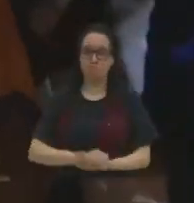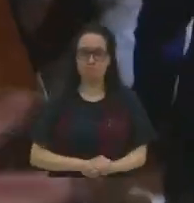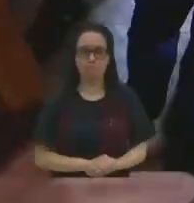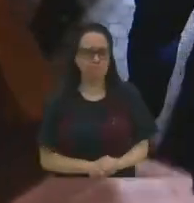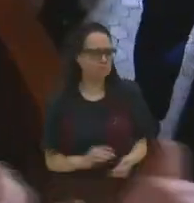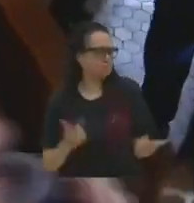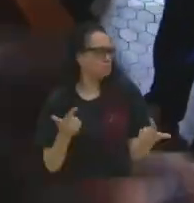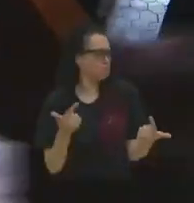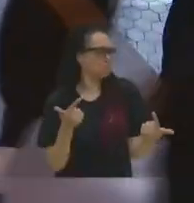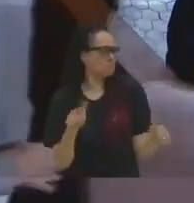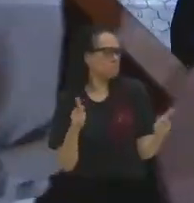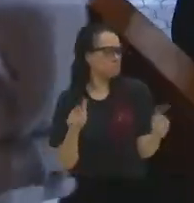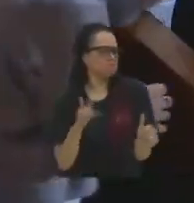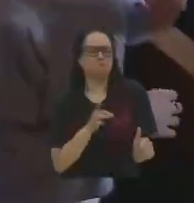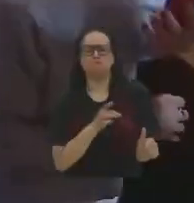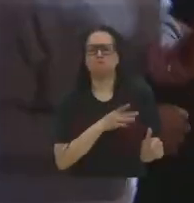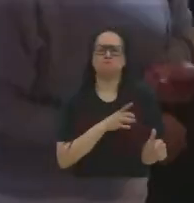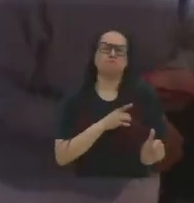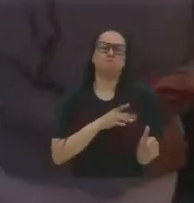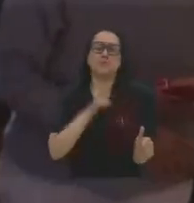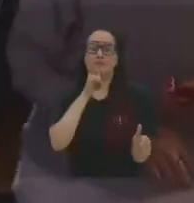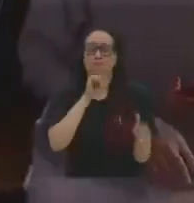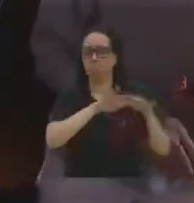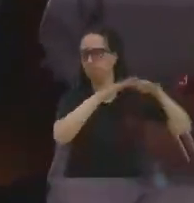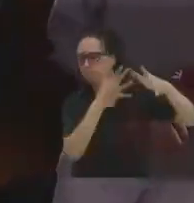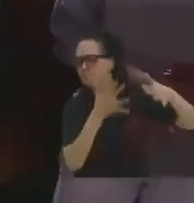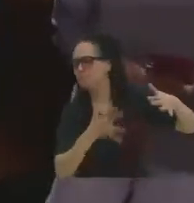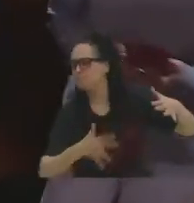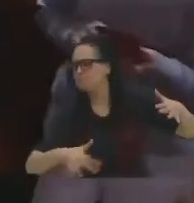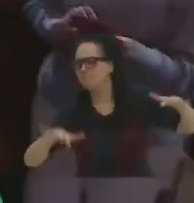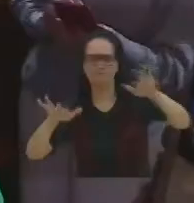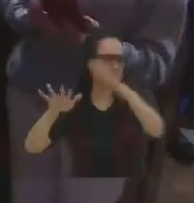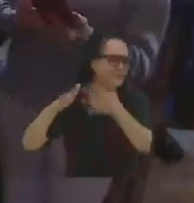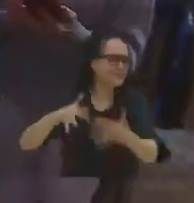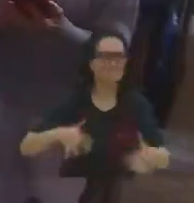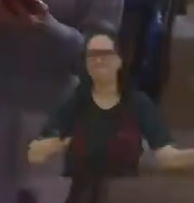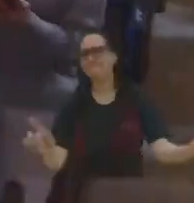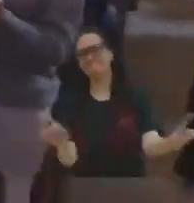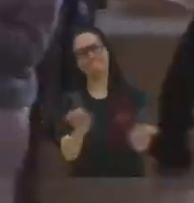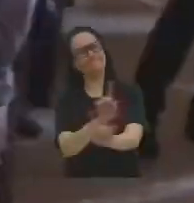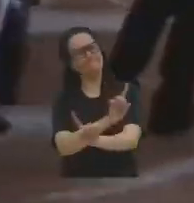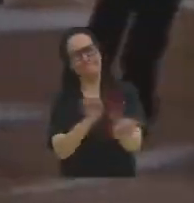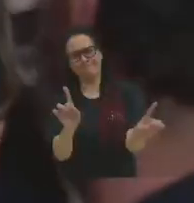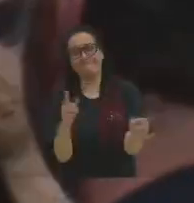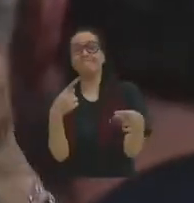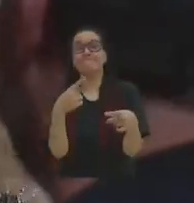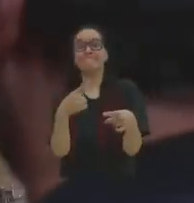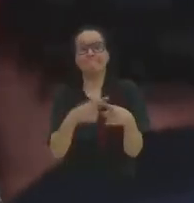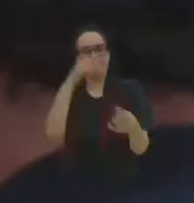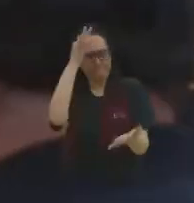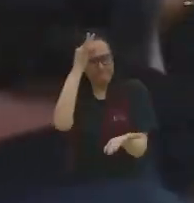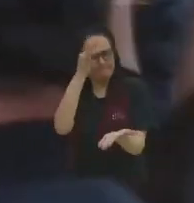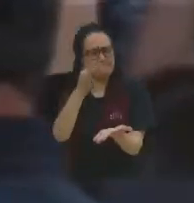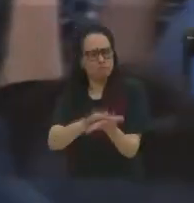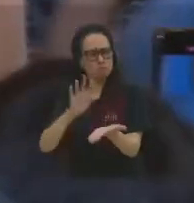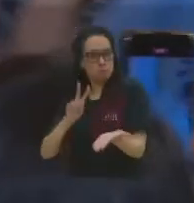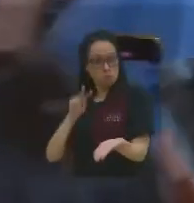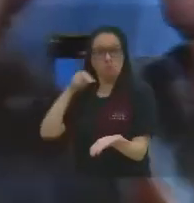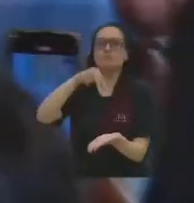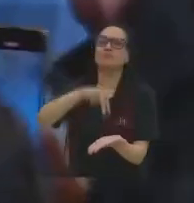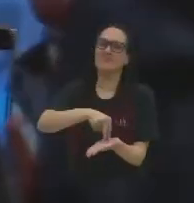Não temo mais o mar, pois firme está minha fé. No